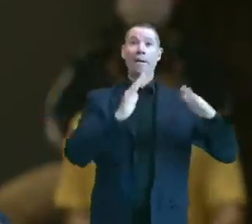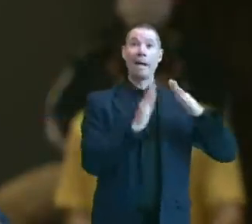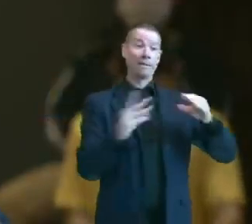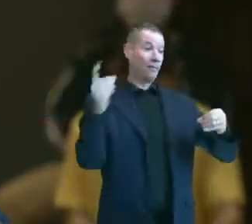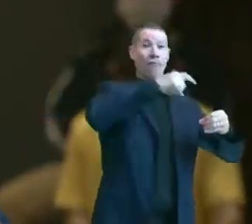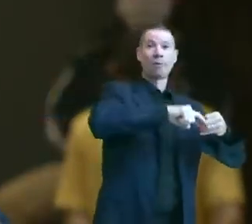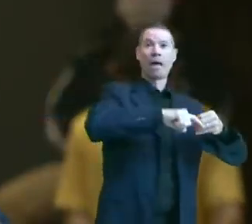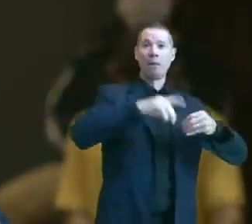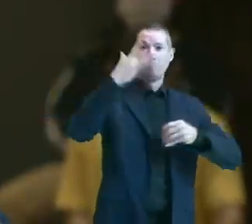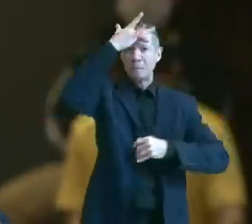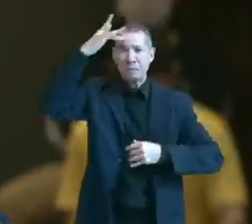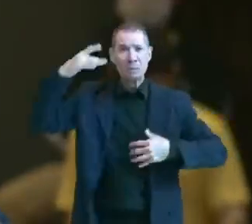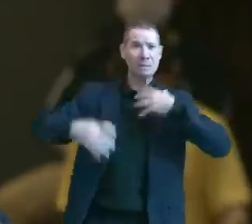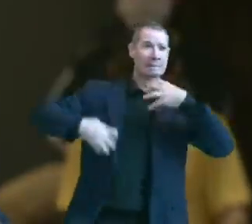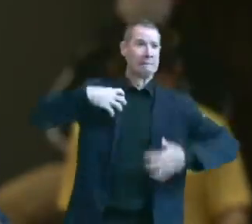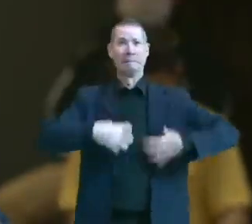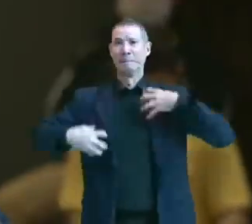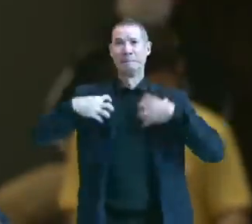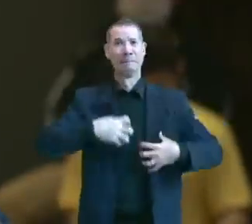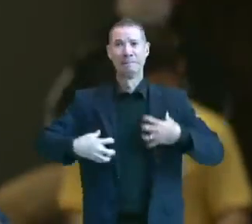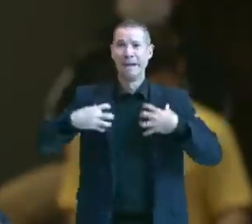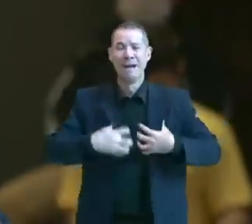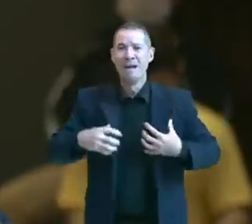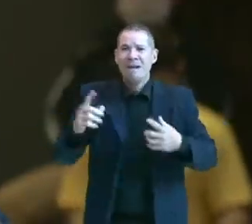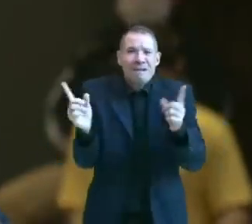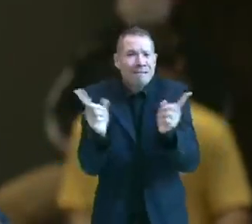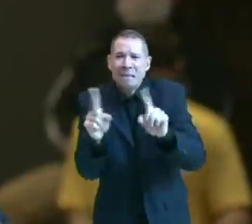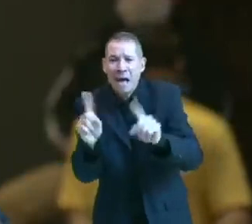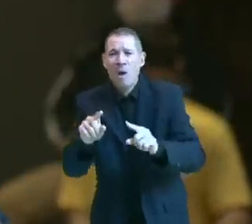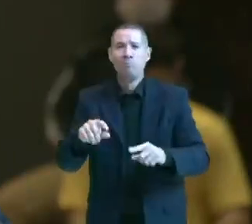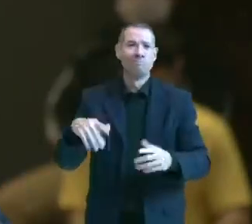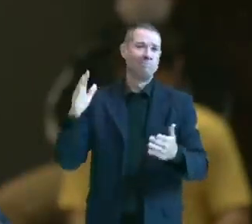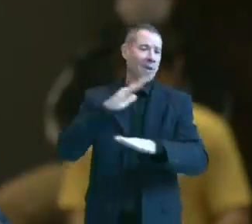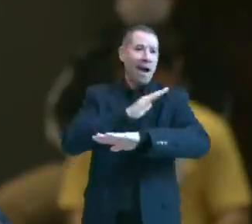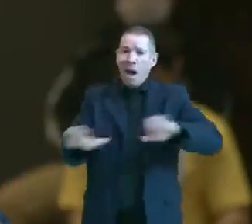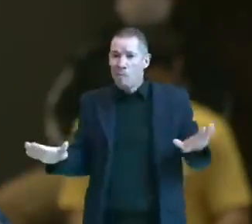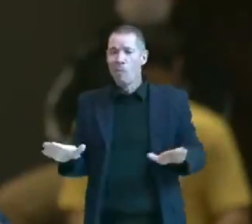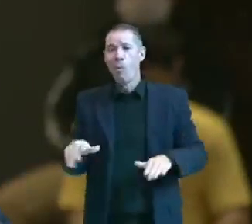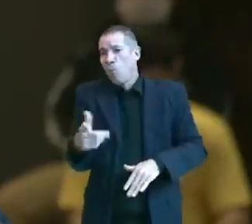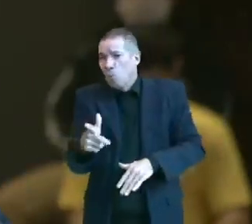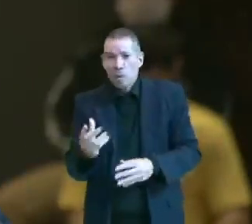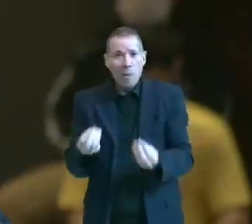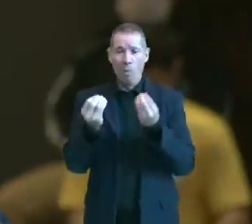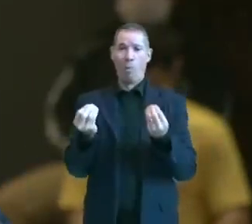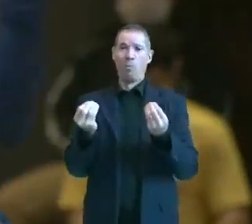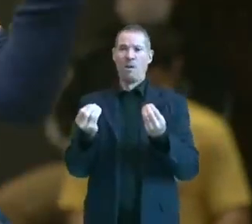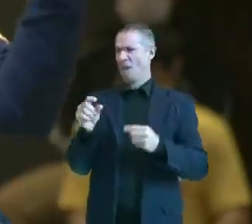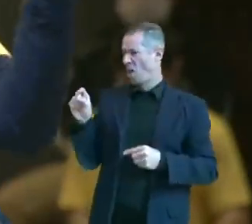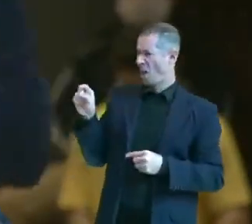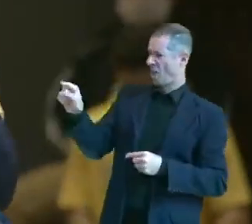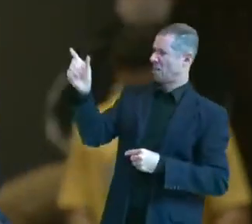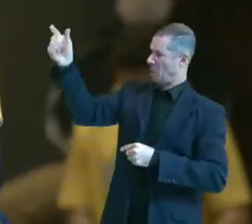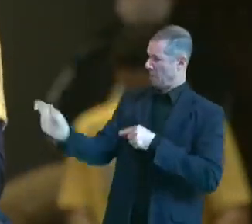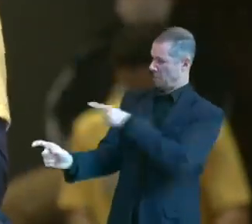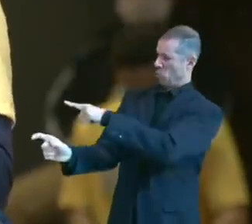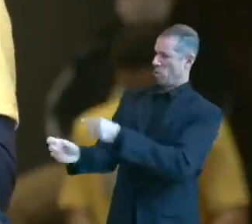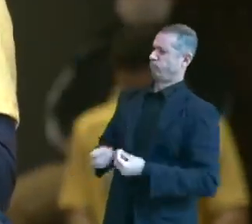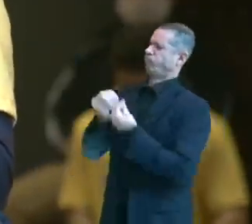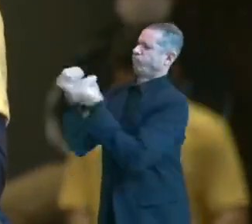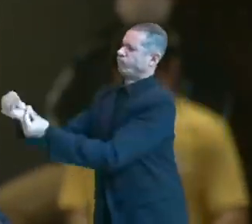estão desesperadas, achando, não tem mais jeito. Ah, esse aí, já entreguei para a